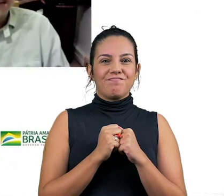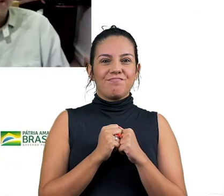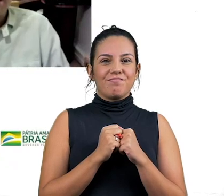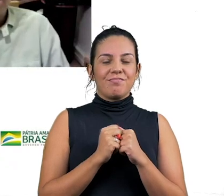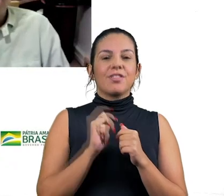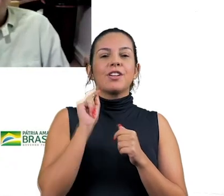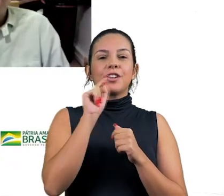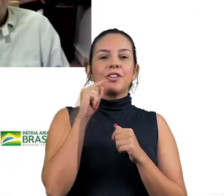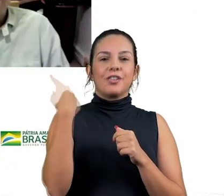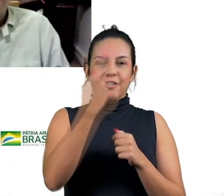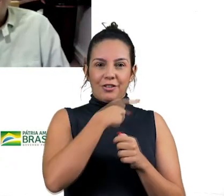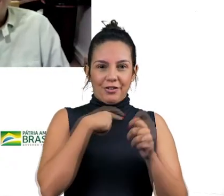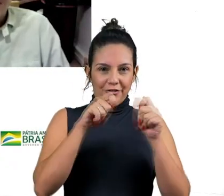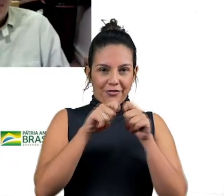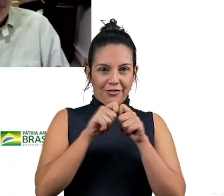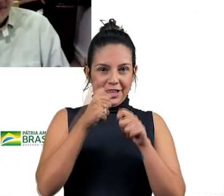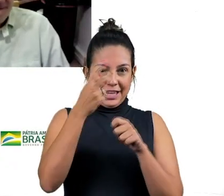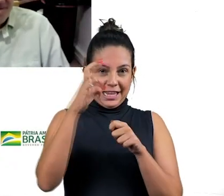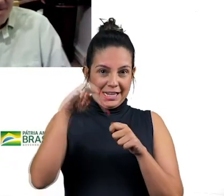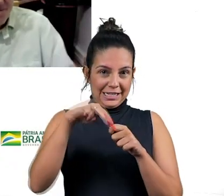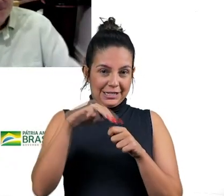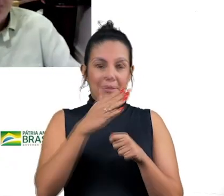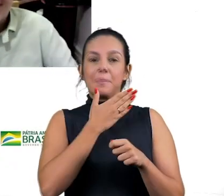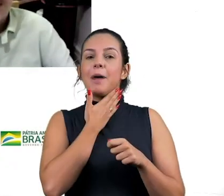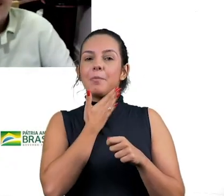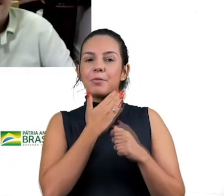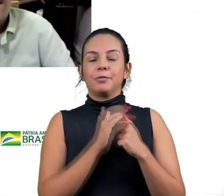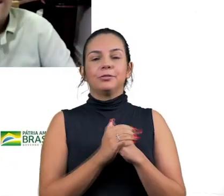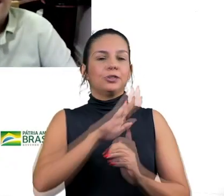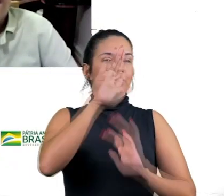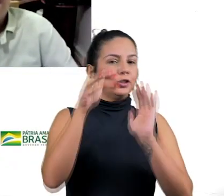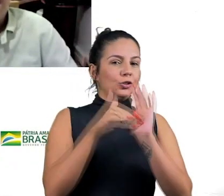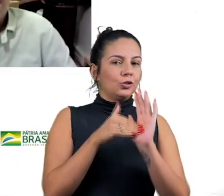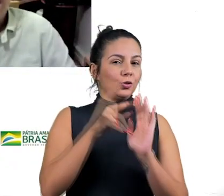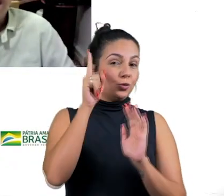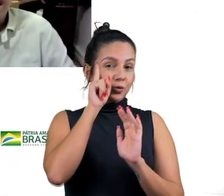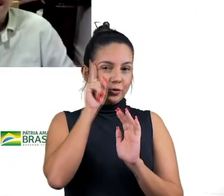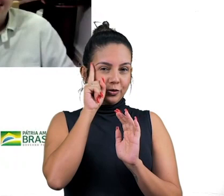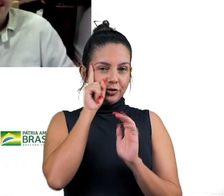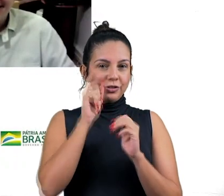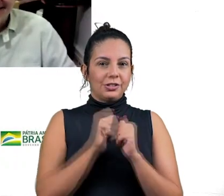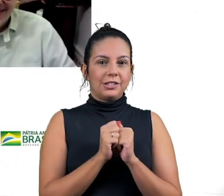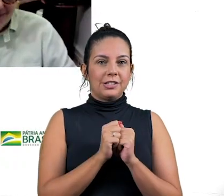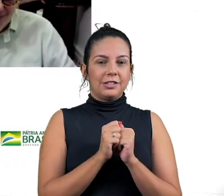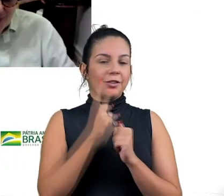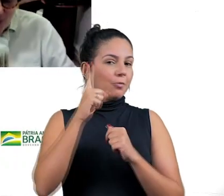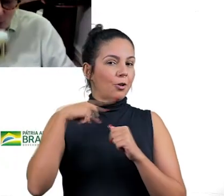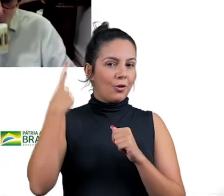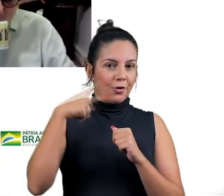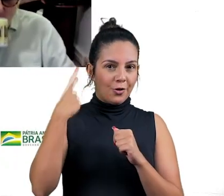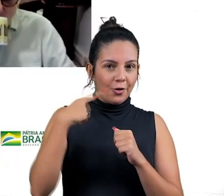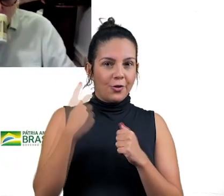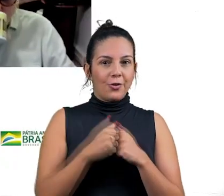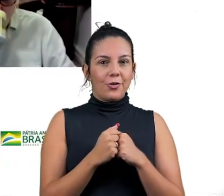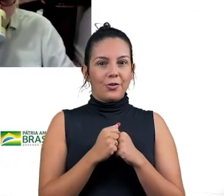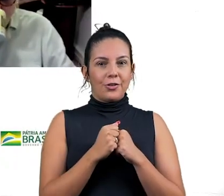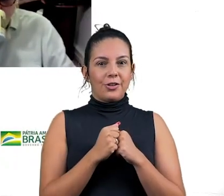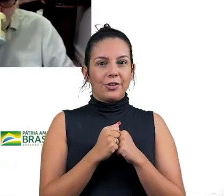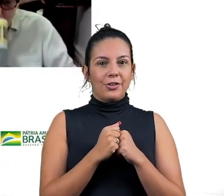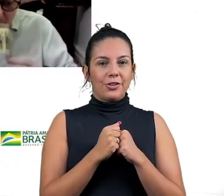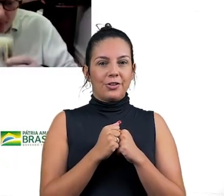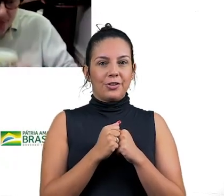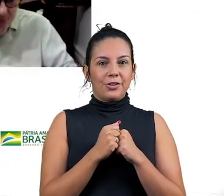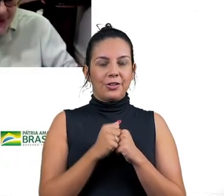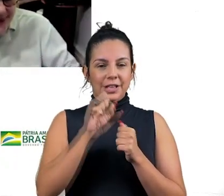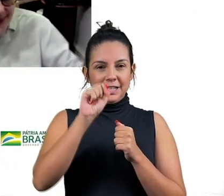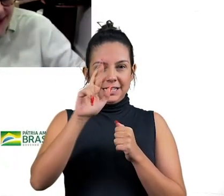É o seguinte, gente, a gente faz o 15 minutos de papo todos os dias. O escritor Sérgio Abranches está em um